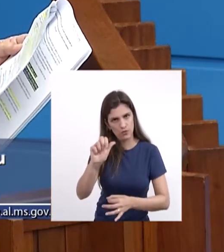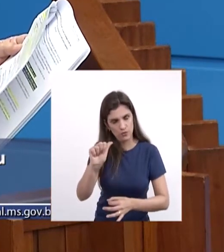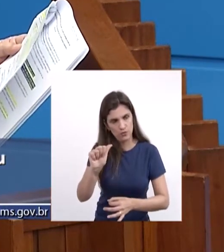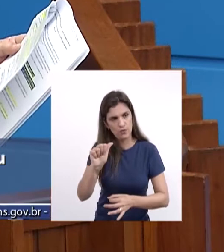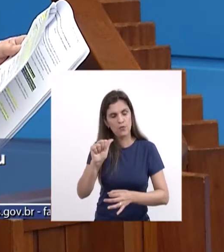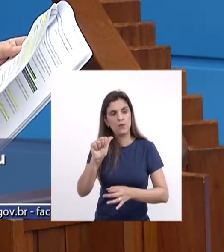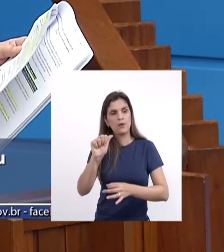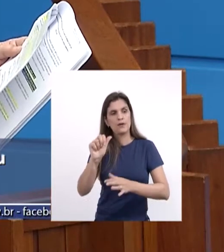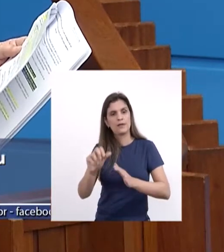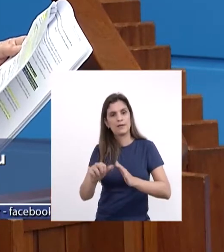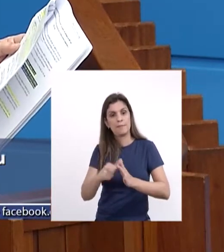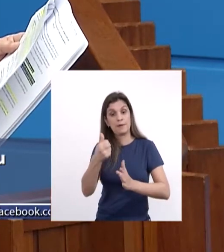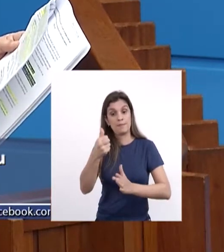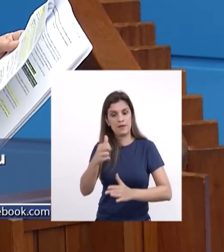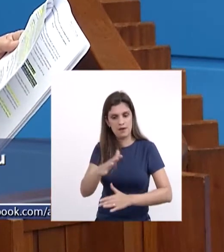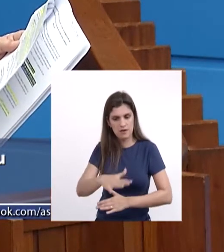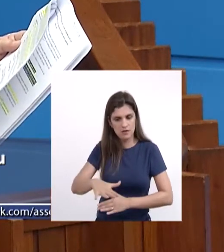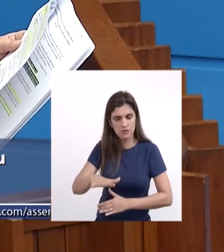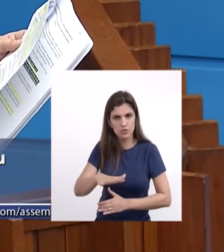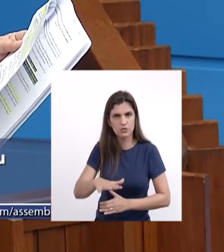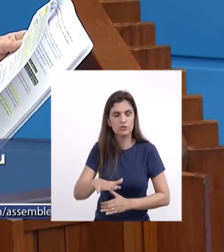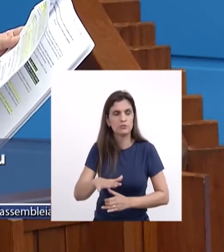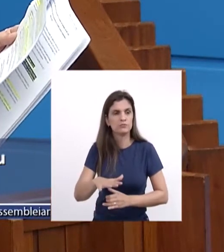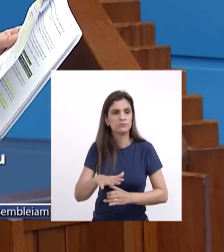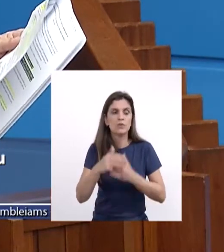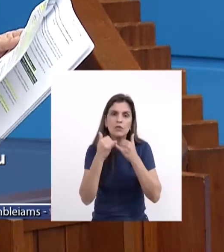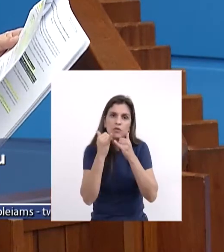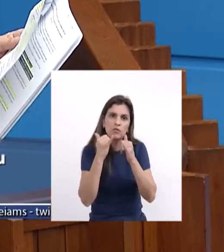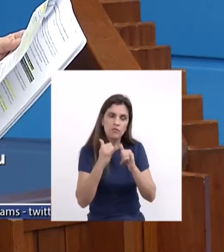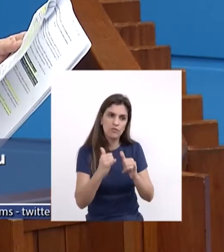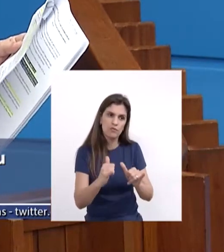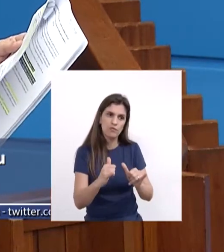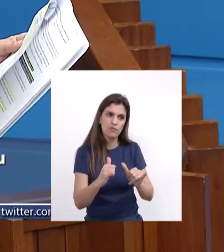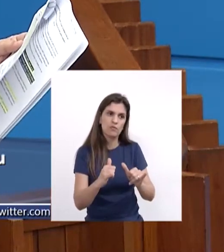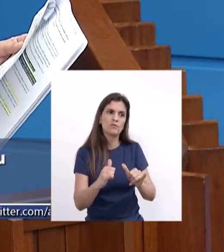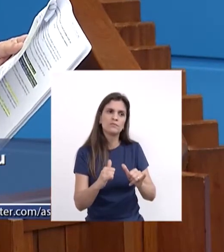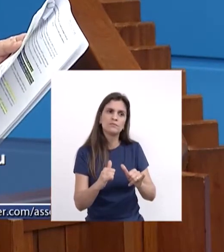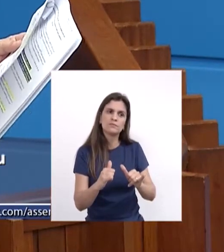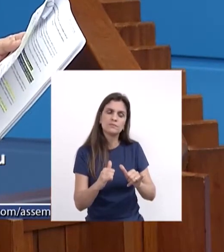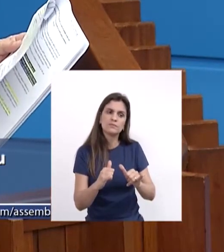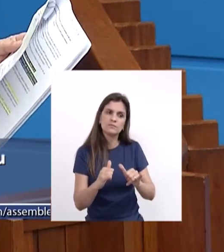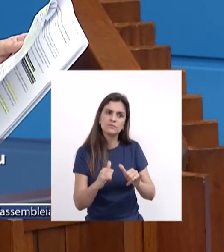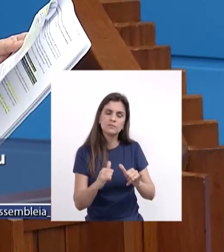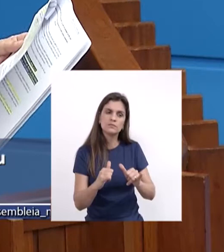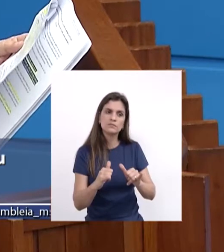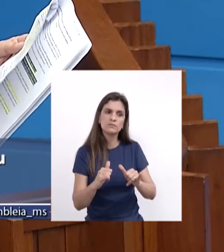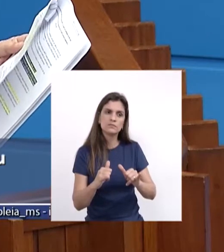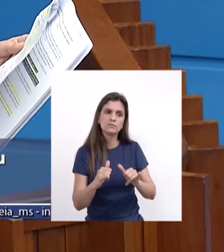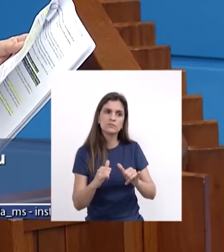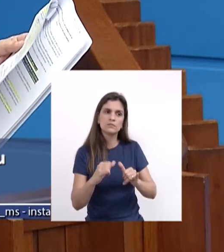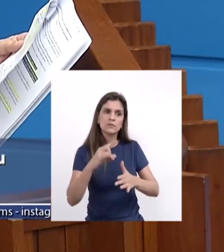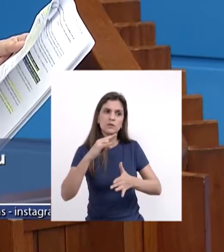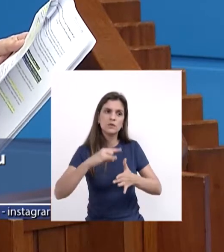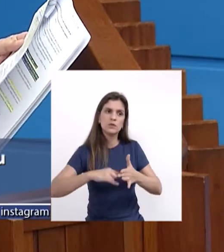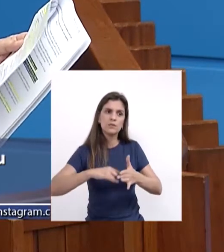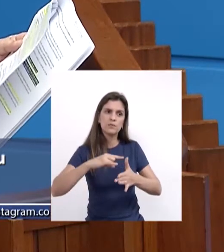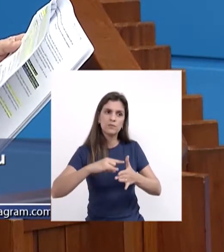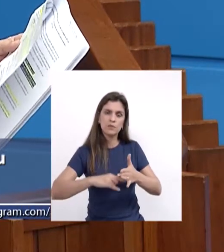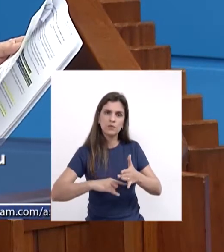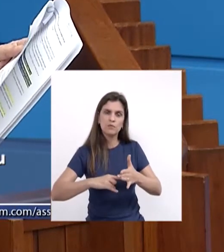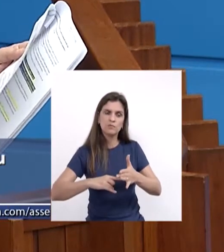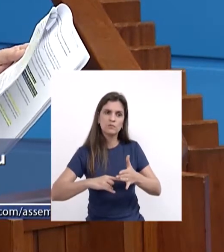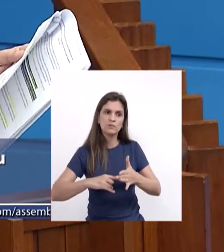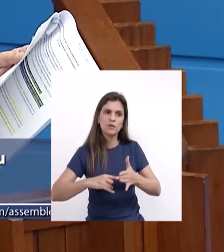região, ela diz aqui o seguinte: ainda a ata notarial trasladada do documento 16 ao tempo que